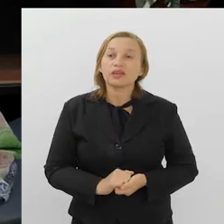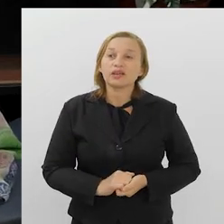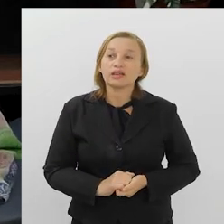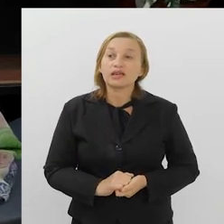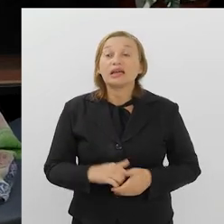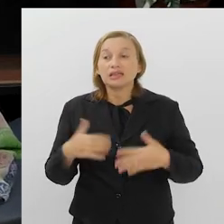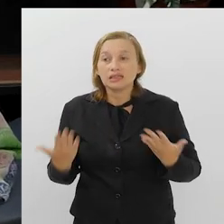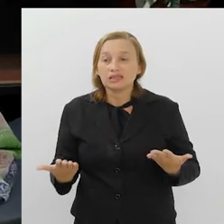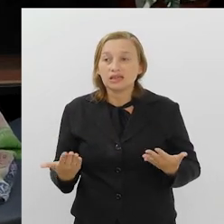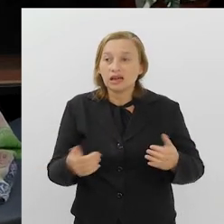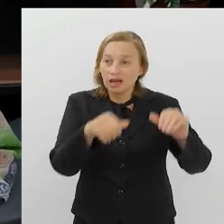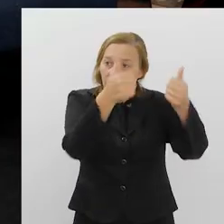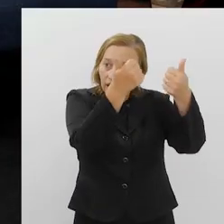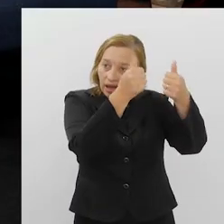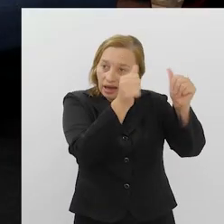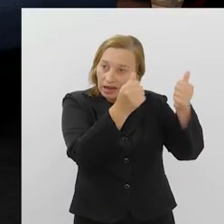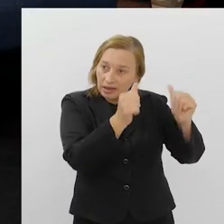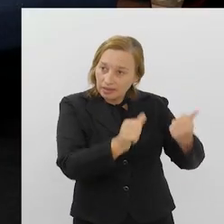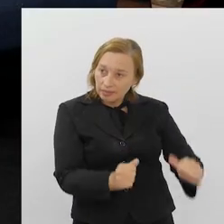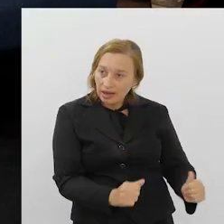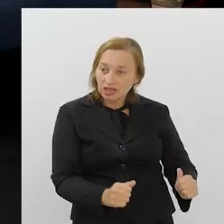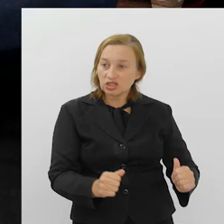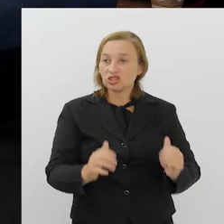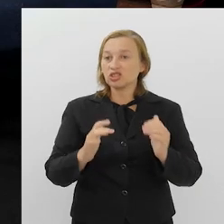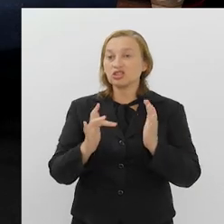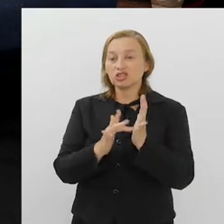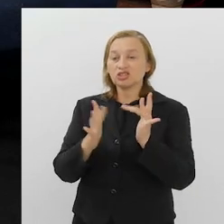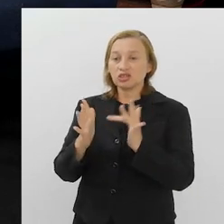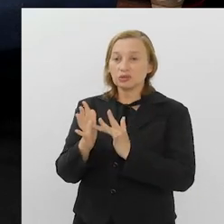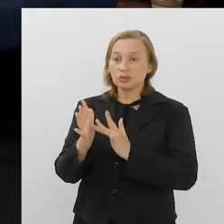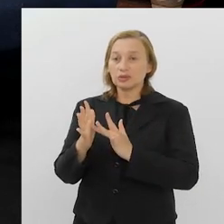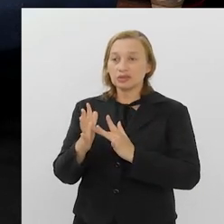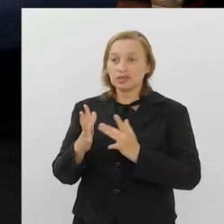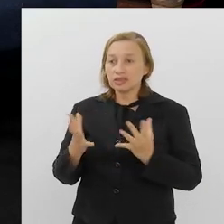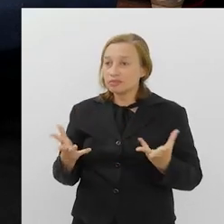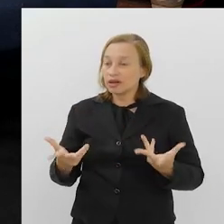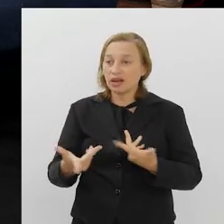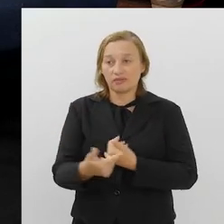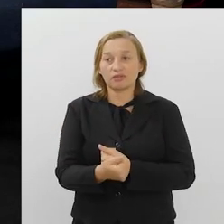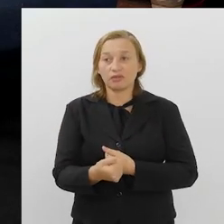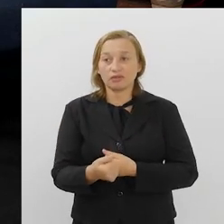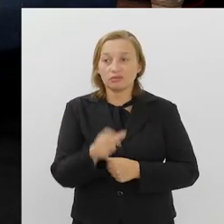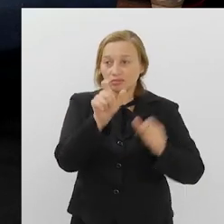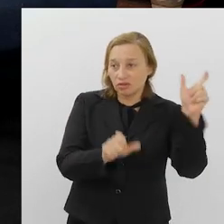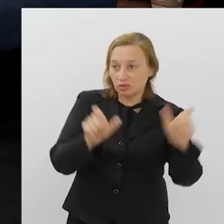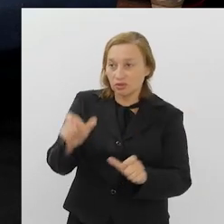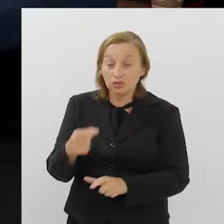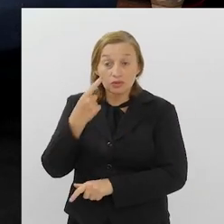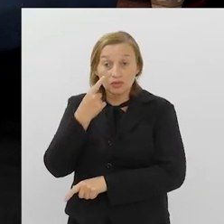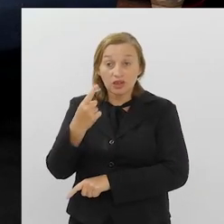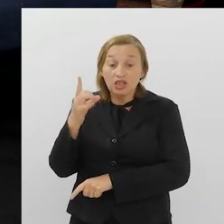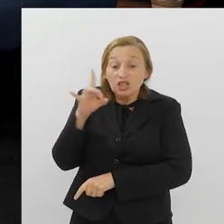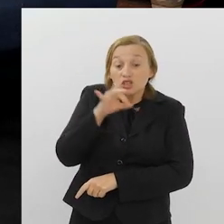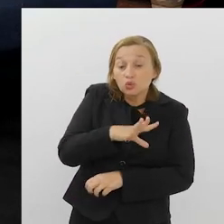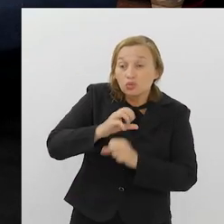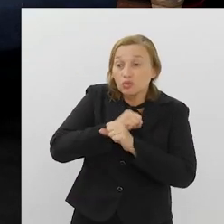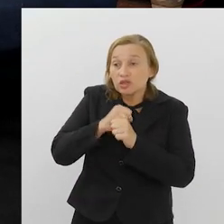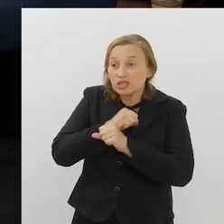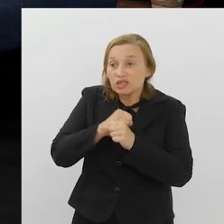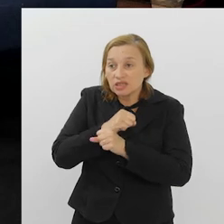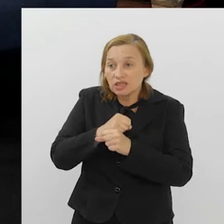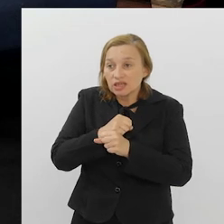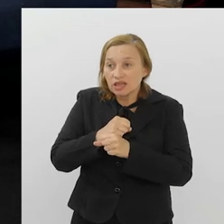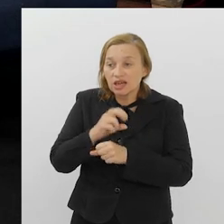unanimidade sobre isso por isso que eu te digo que a imagem de Jesus ela é impactante entendi paraas pessoas